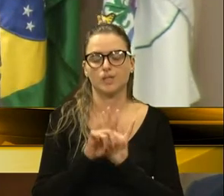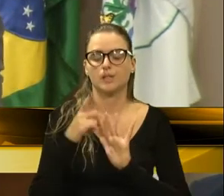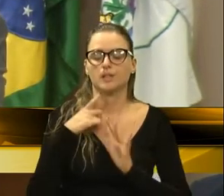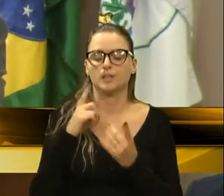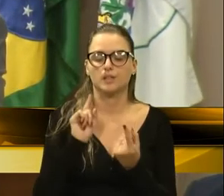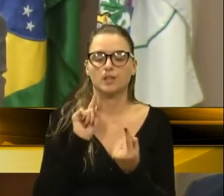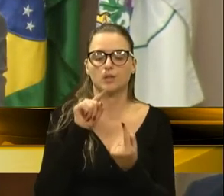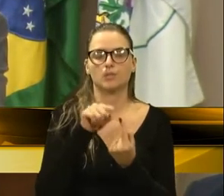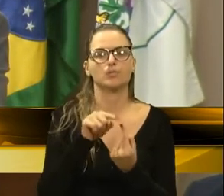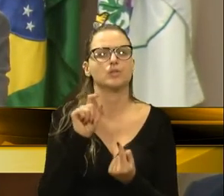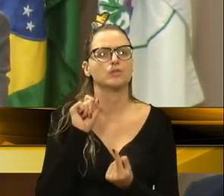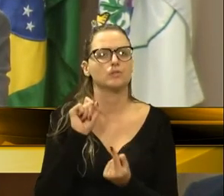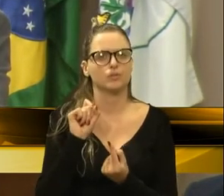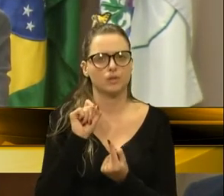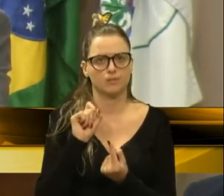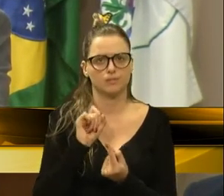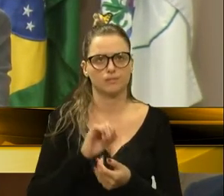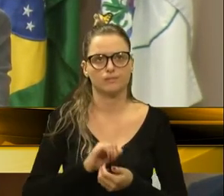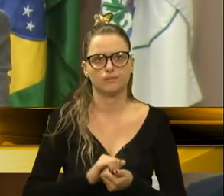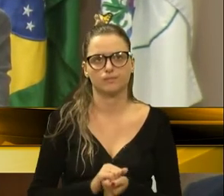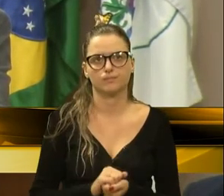o seguinte: